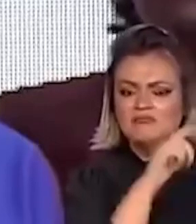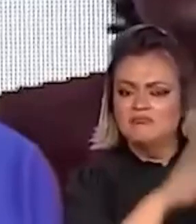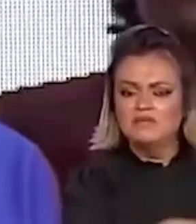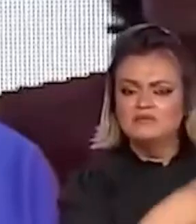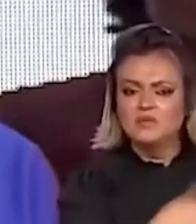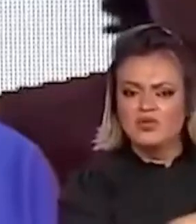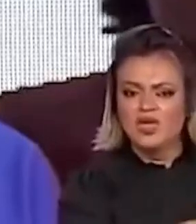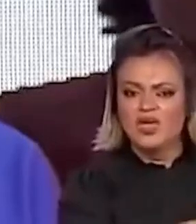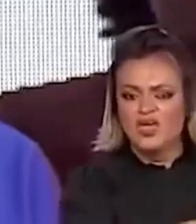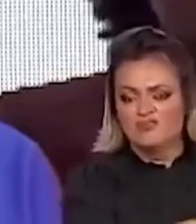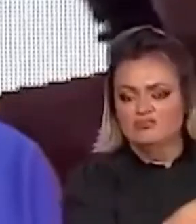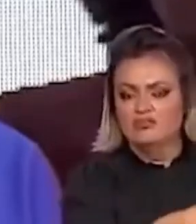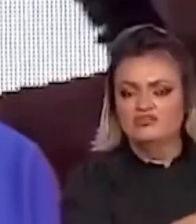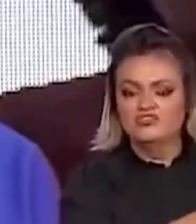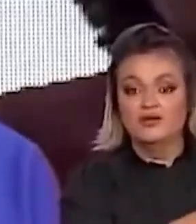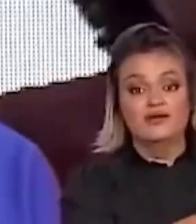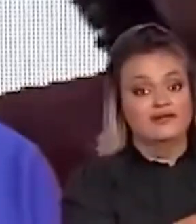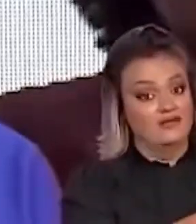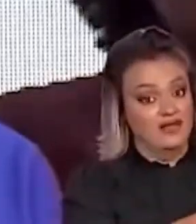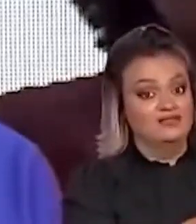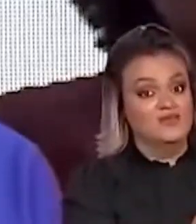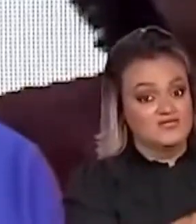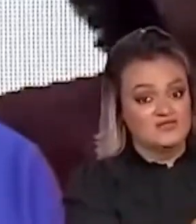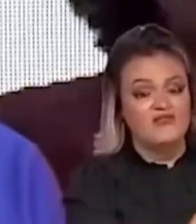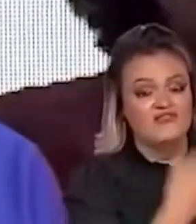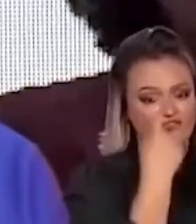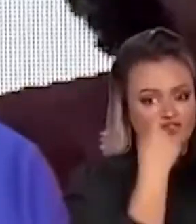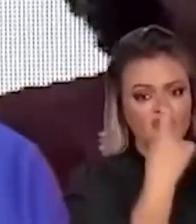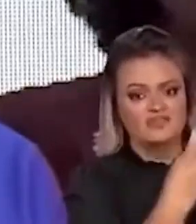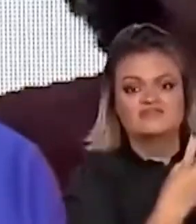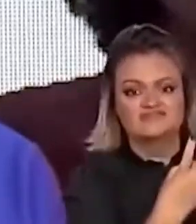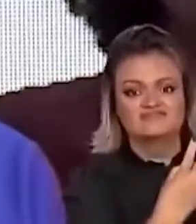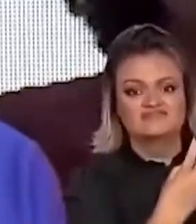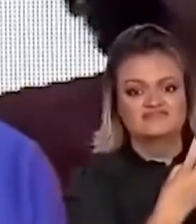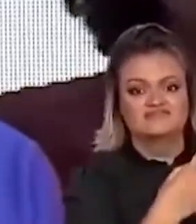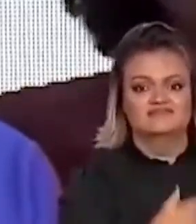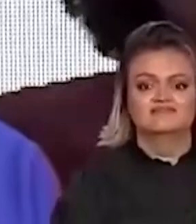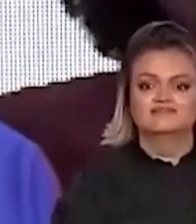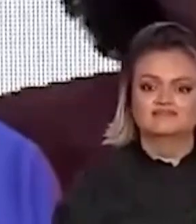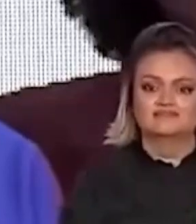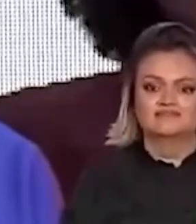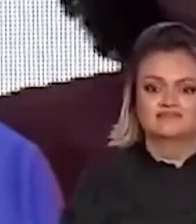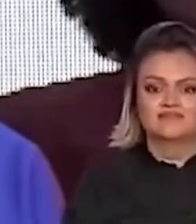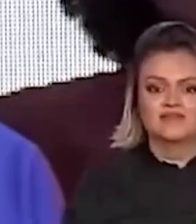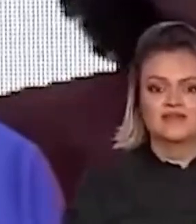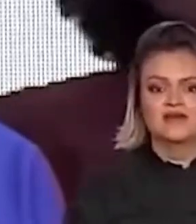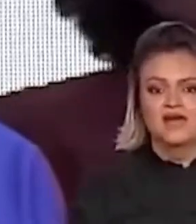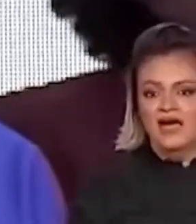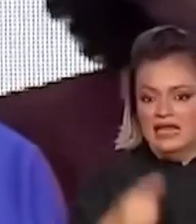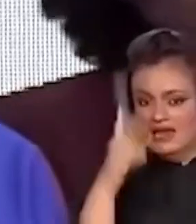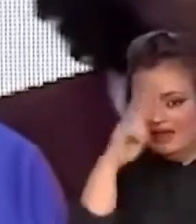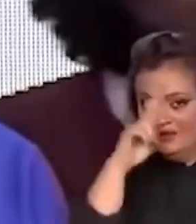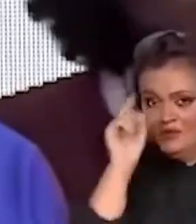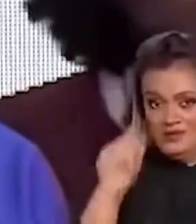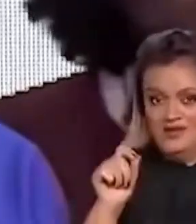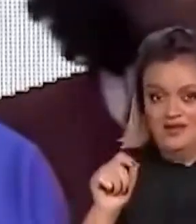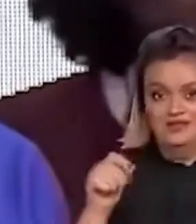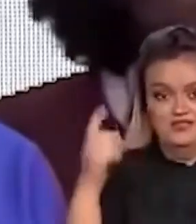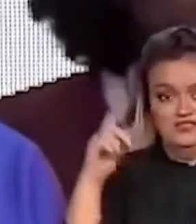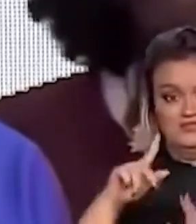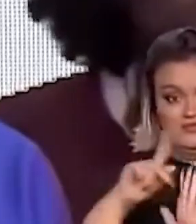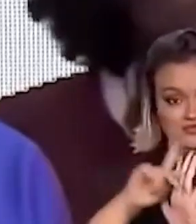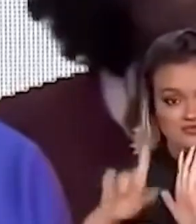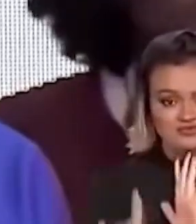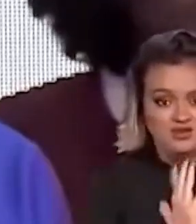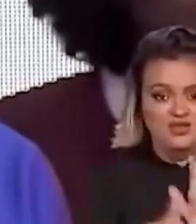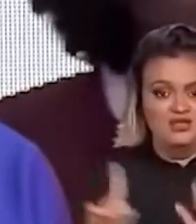estamos perpetuando uma violência histórica contra as mulheres. É importante lembrar que nesse projeto